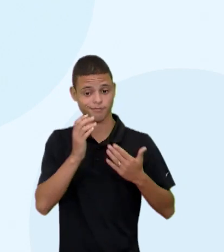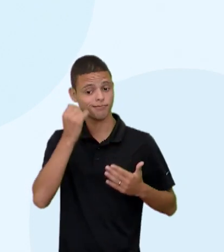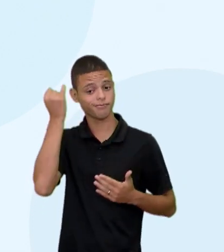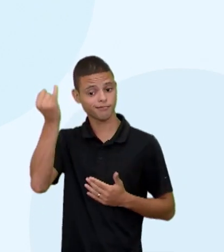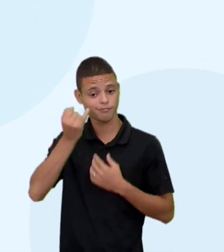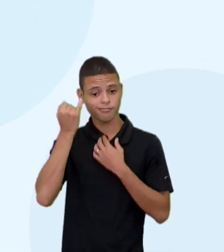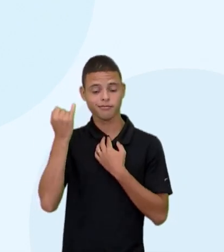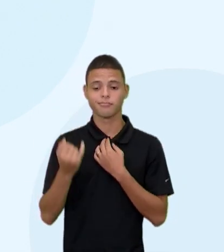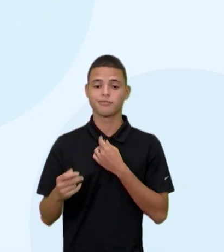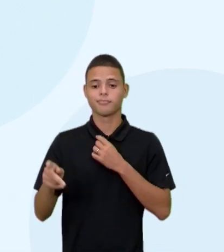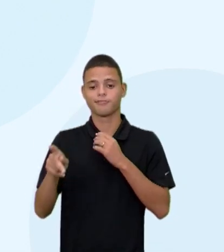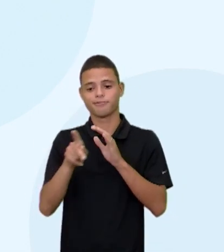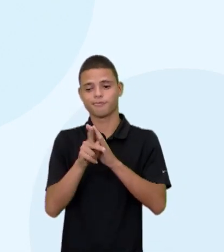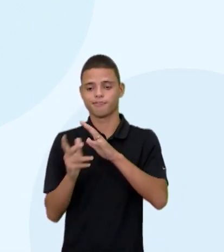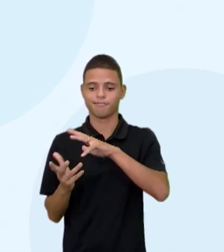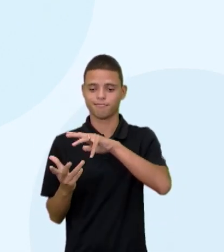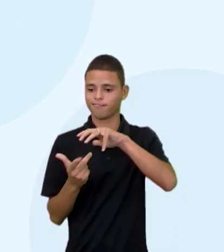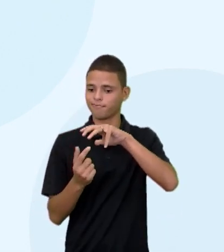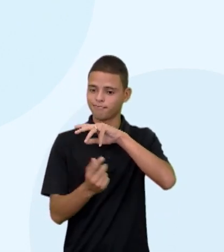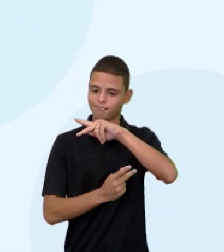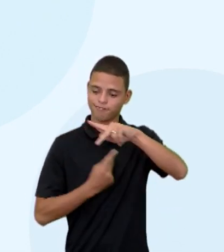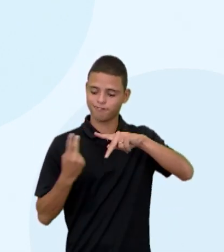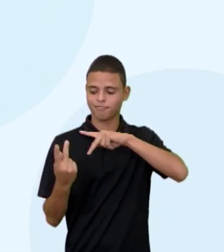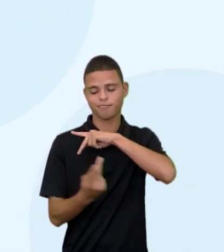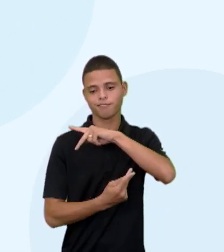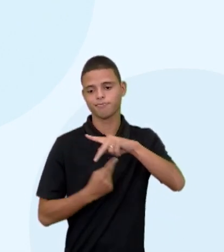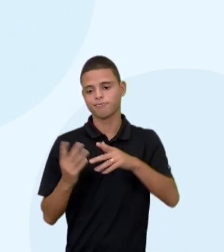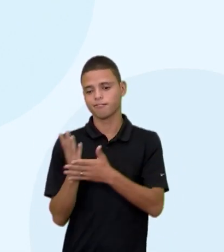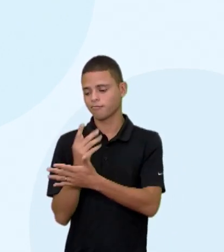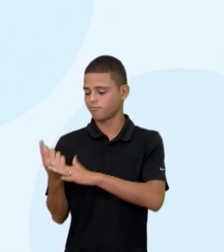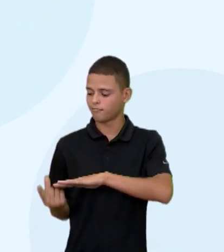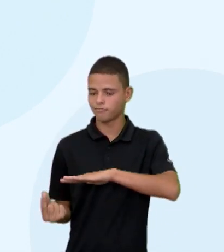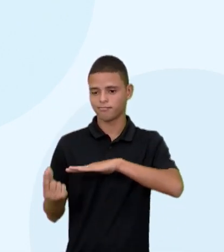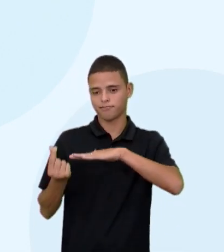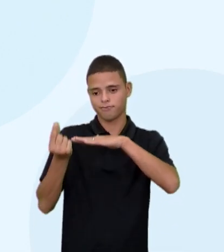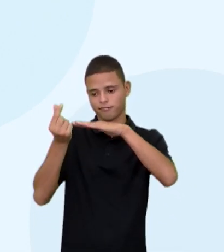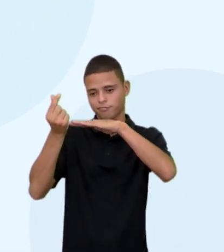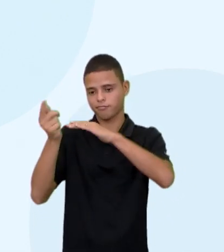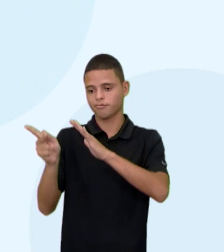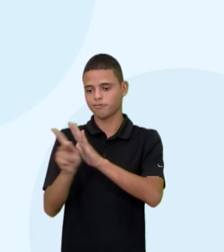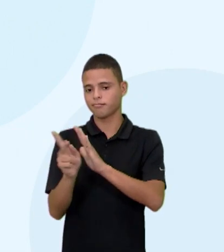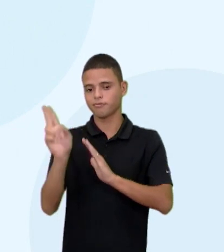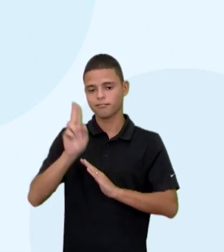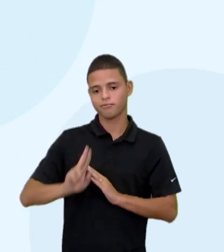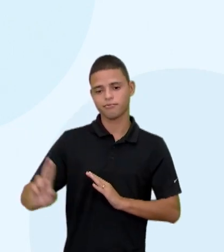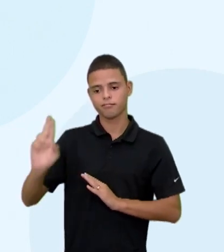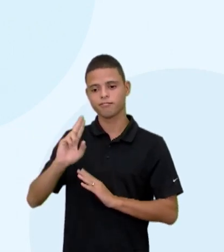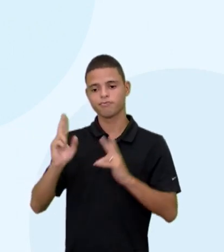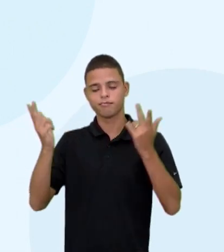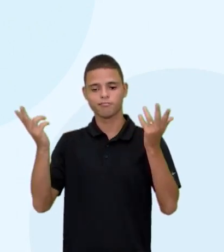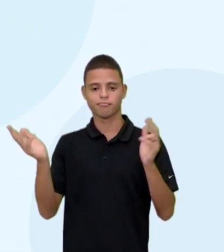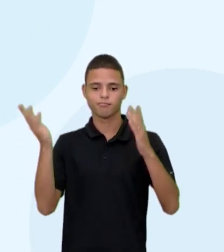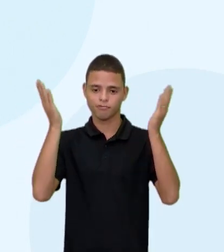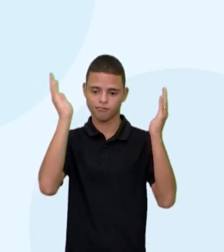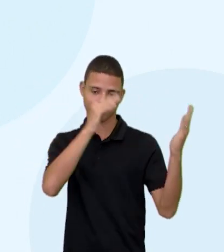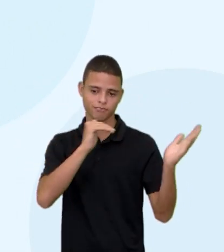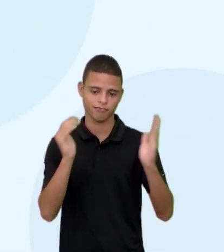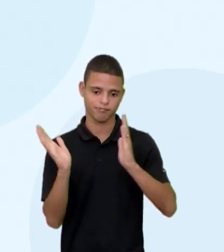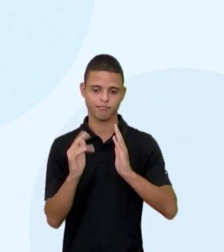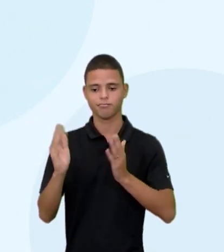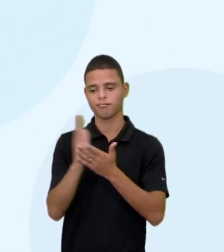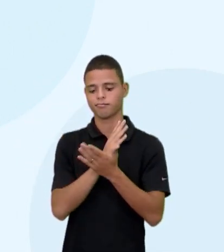urbanização massiva, a exploração capitalista dos recursos naturais, tecnologias que